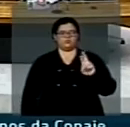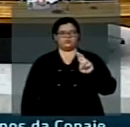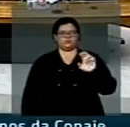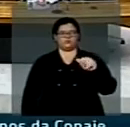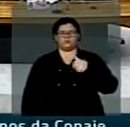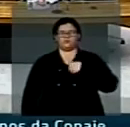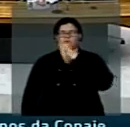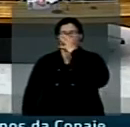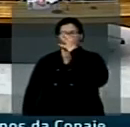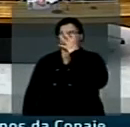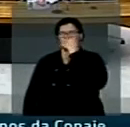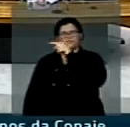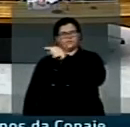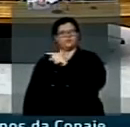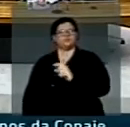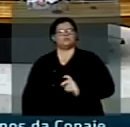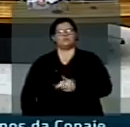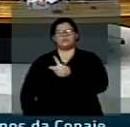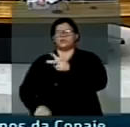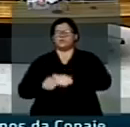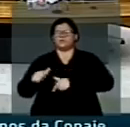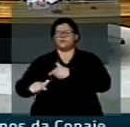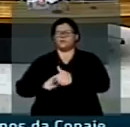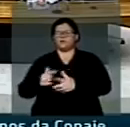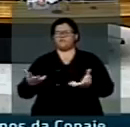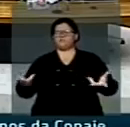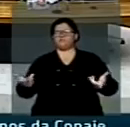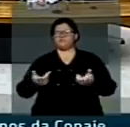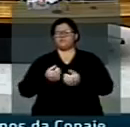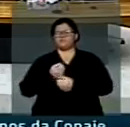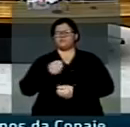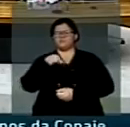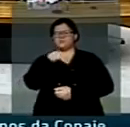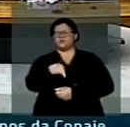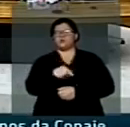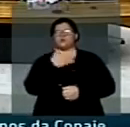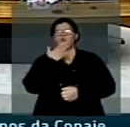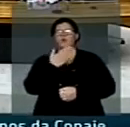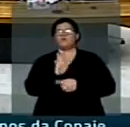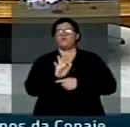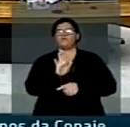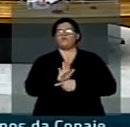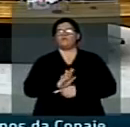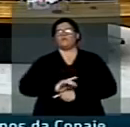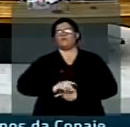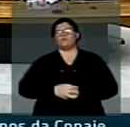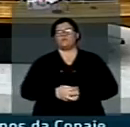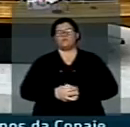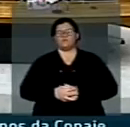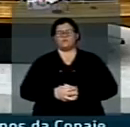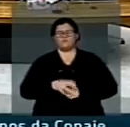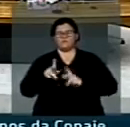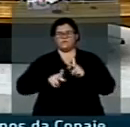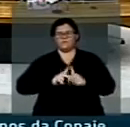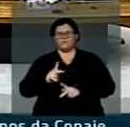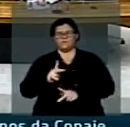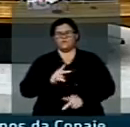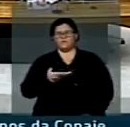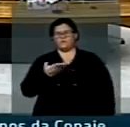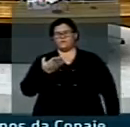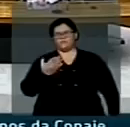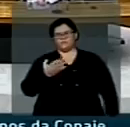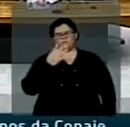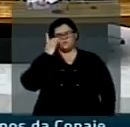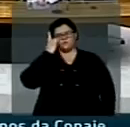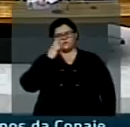admiração pela sua incessante porfia em favor do povo brasileiro. Meu caro deputado Mauro